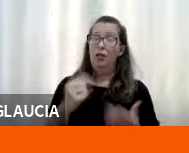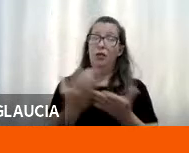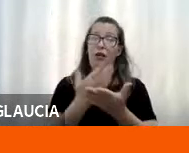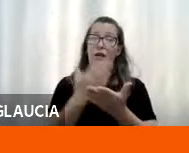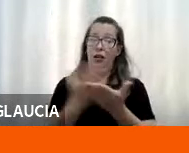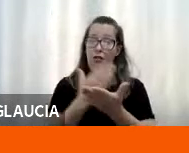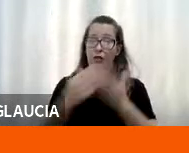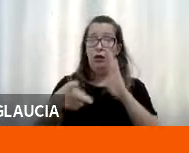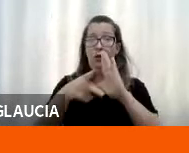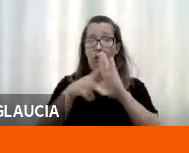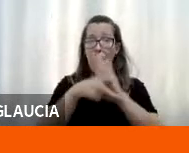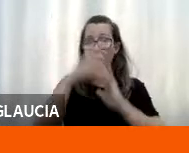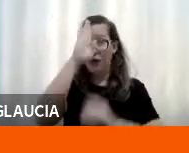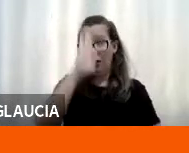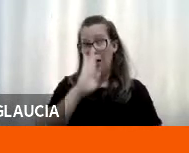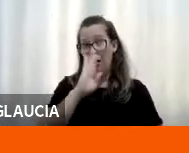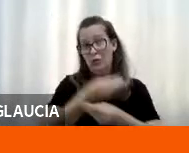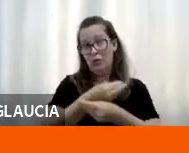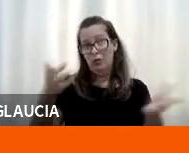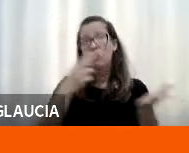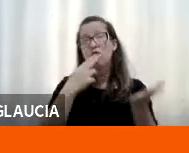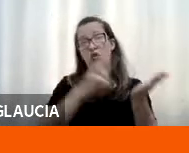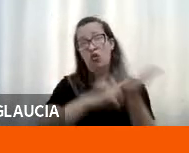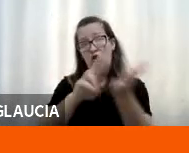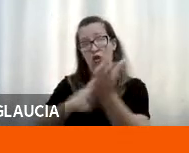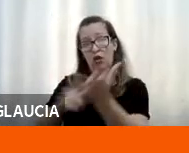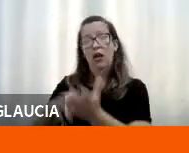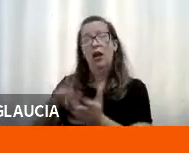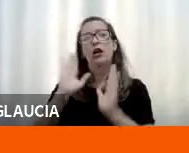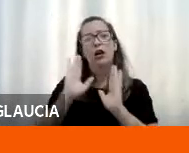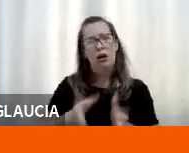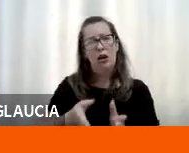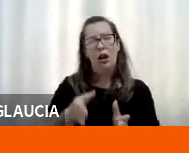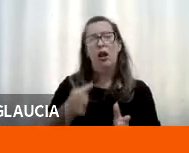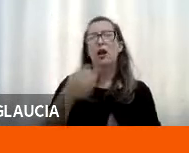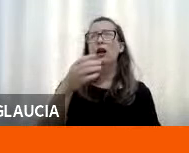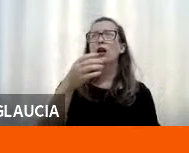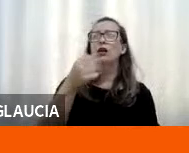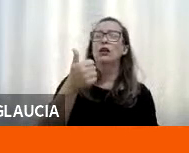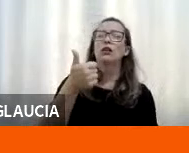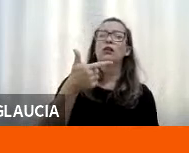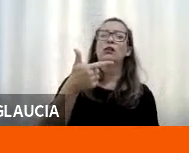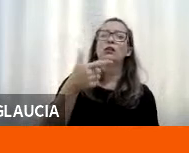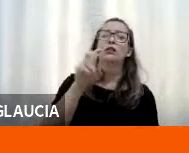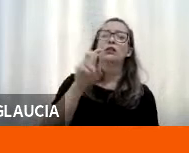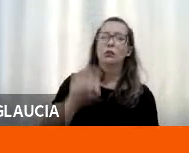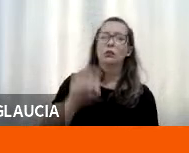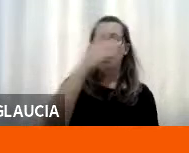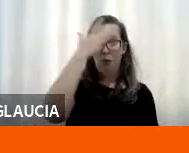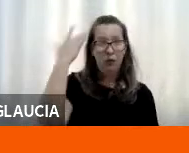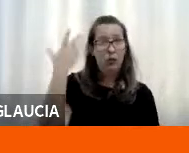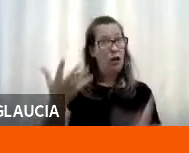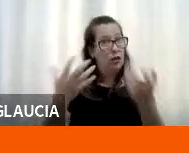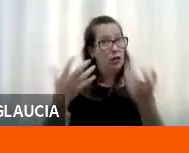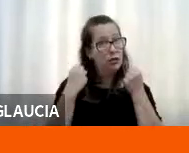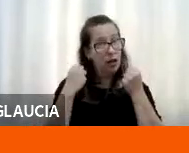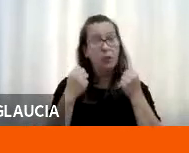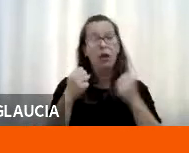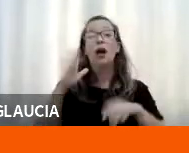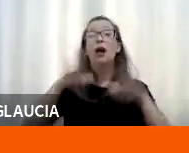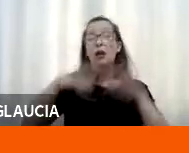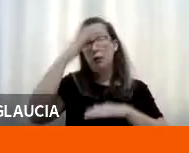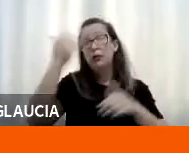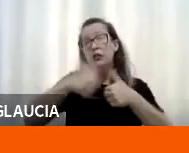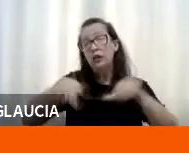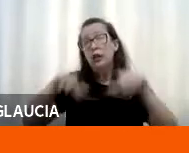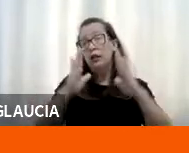para 125 mil pessoas e instituições, então chega na casa das pessoas, mesmo se elas estiverem em casa durante a